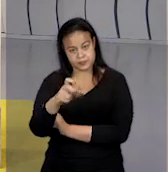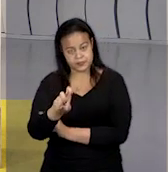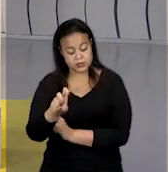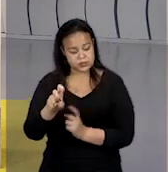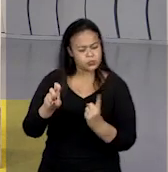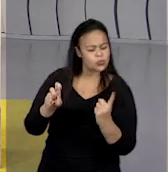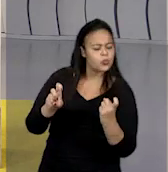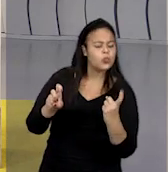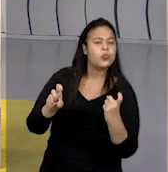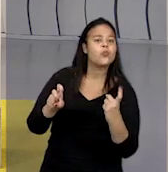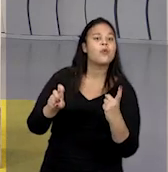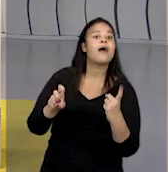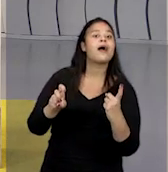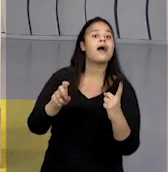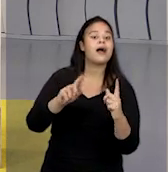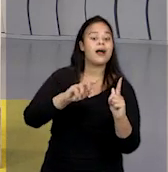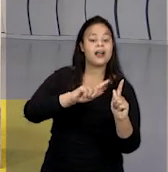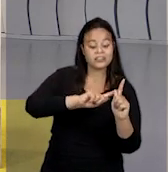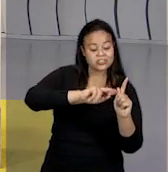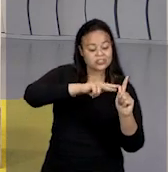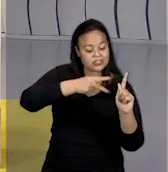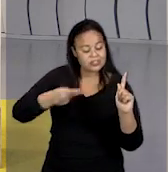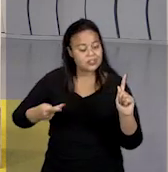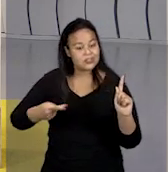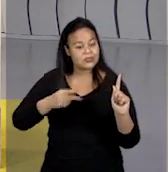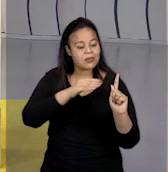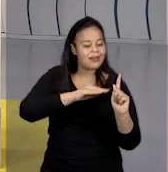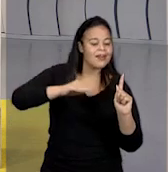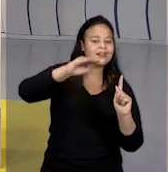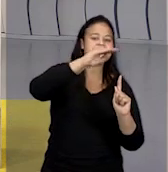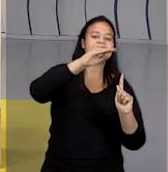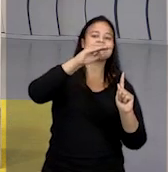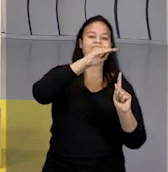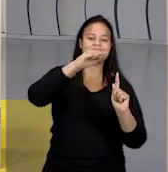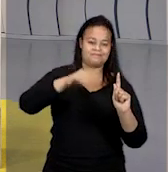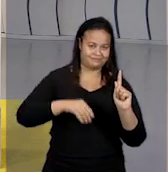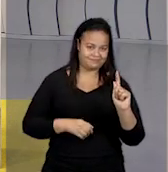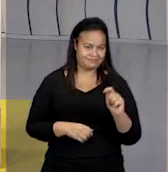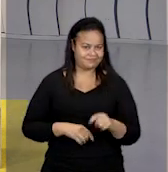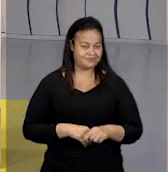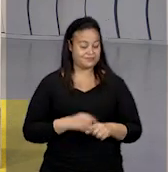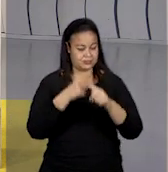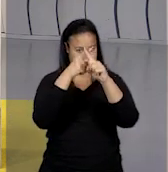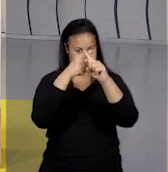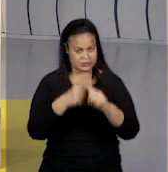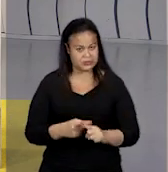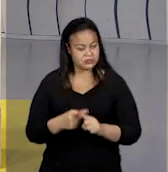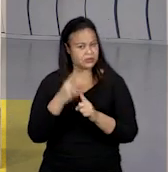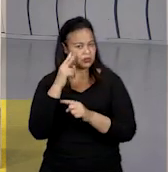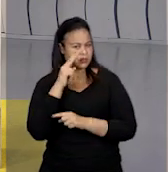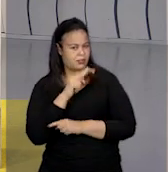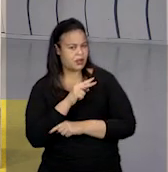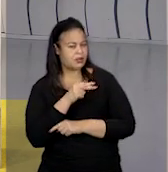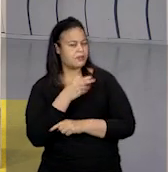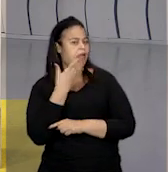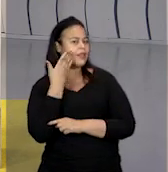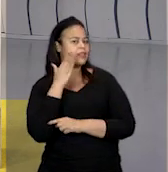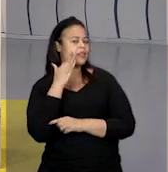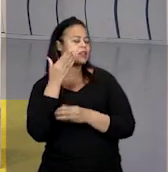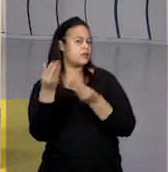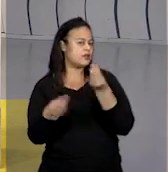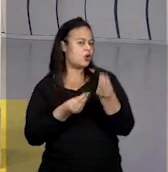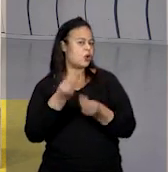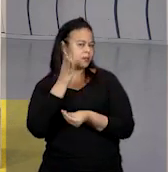ser os meus genótipos também recessivos. Vamos fazer o cruzamento para a gente compreender como que vai ficar. Olha